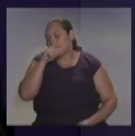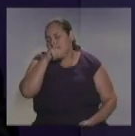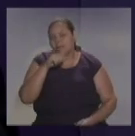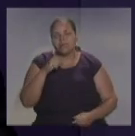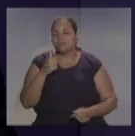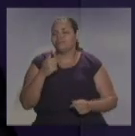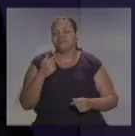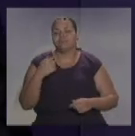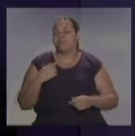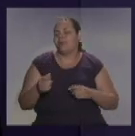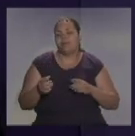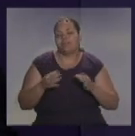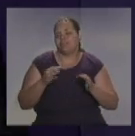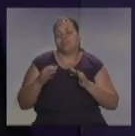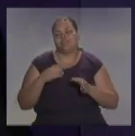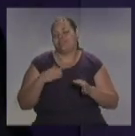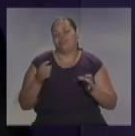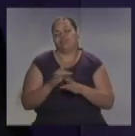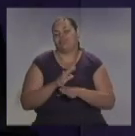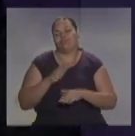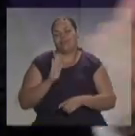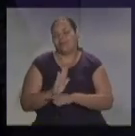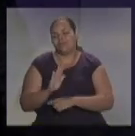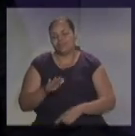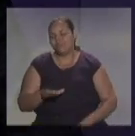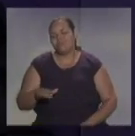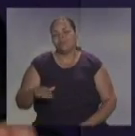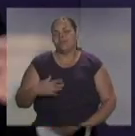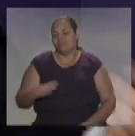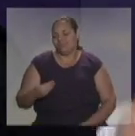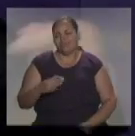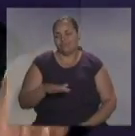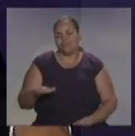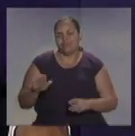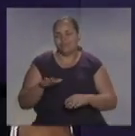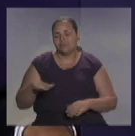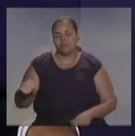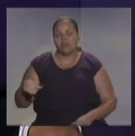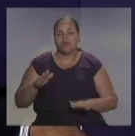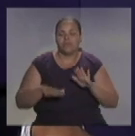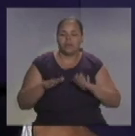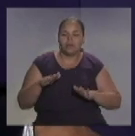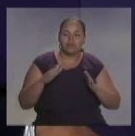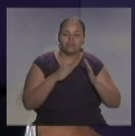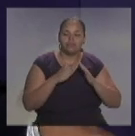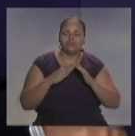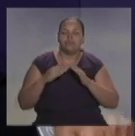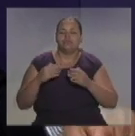está preparada, o responsável está preparado. Quando não, muitas dessas instituições